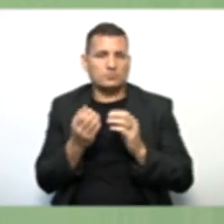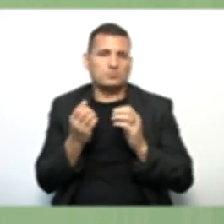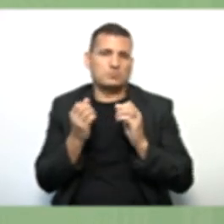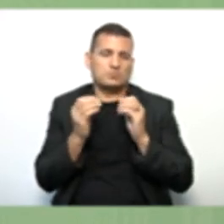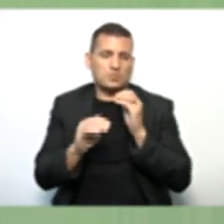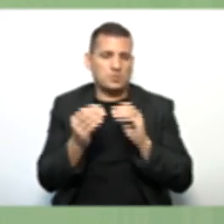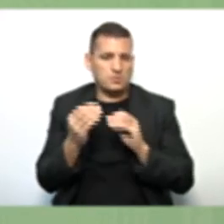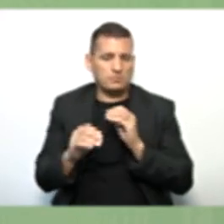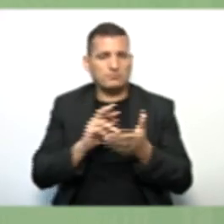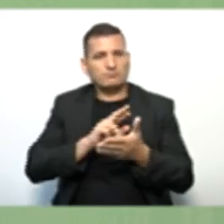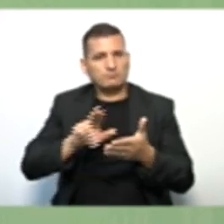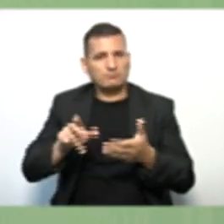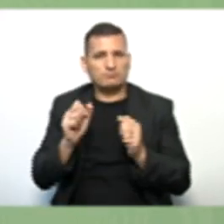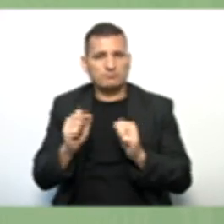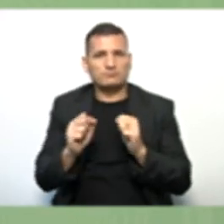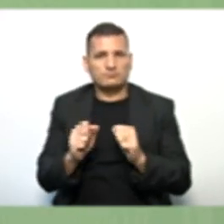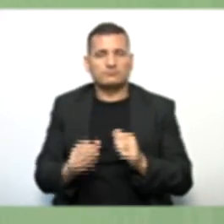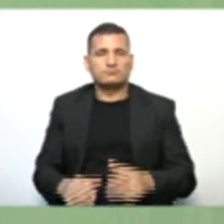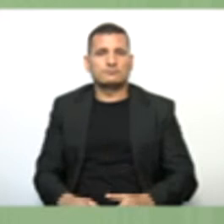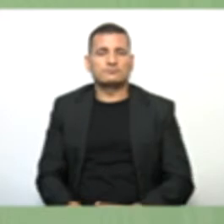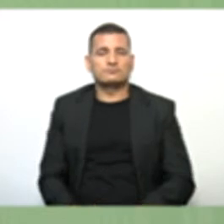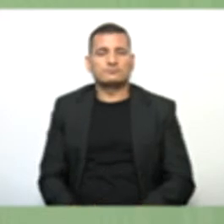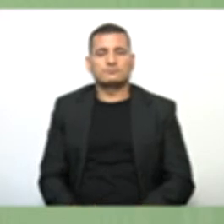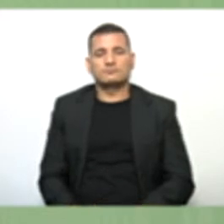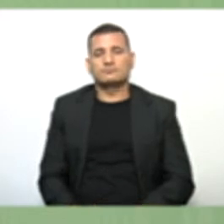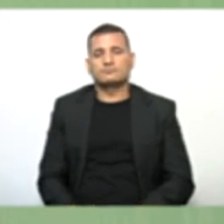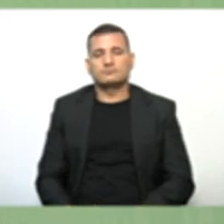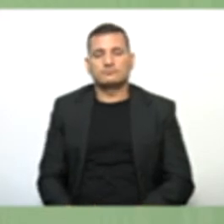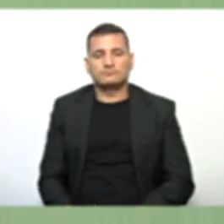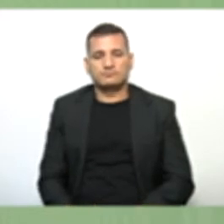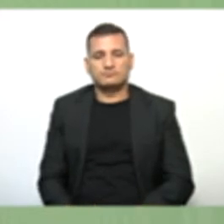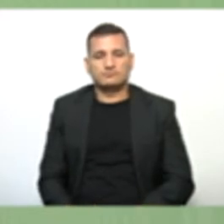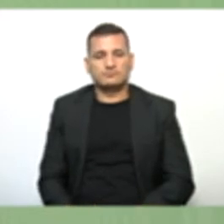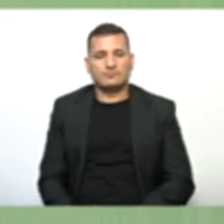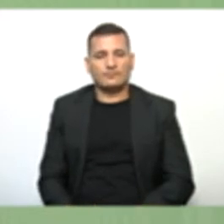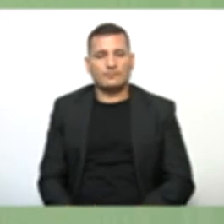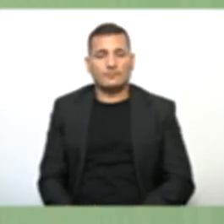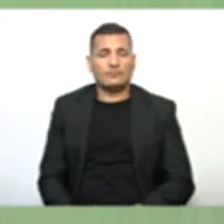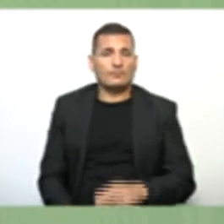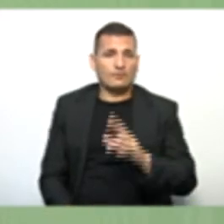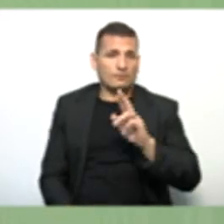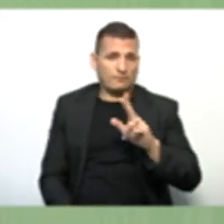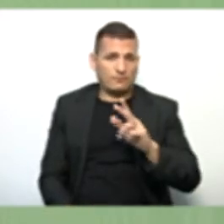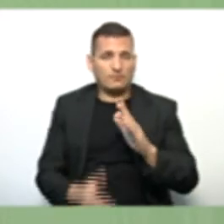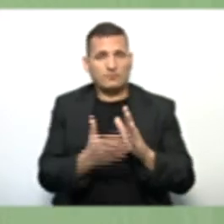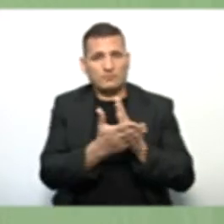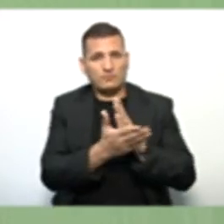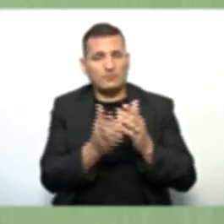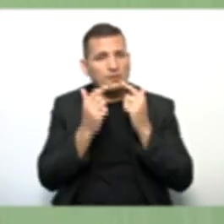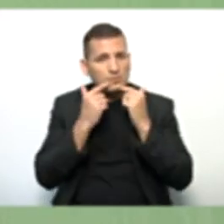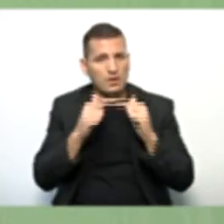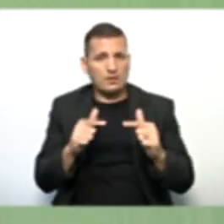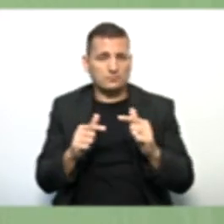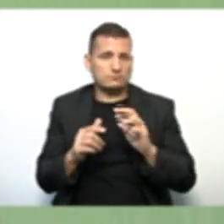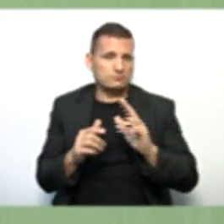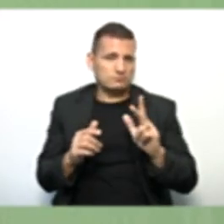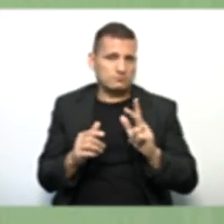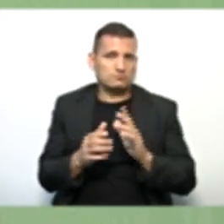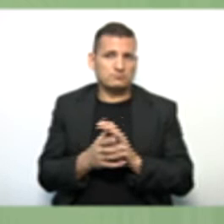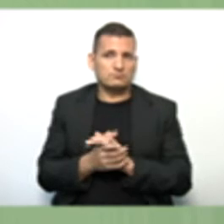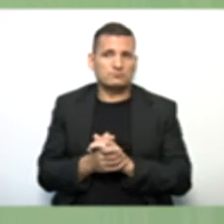vários objetos, né? É muito bom essa Que você parte. está usando. Diferente de algumas linguagens, como o próprio C,